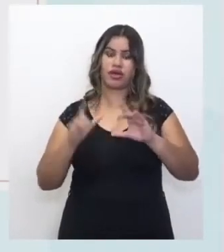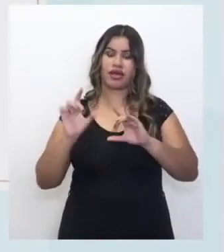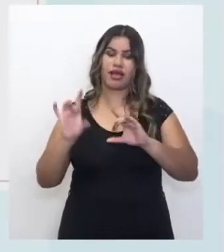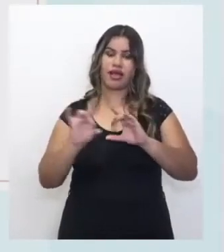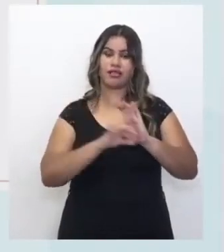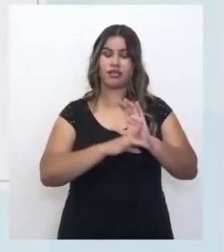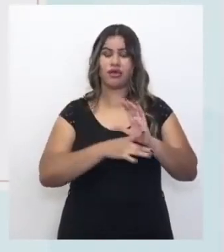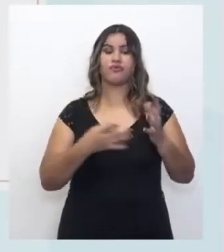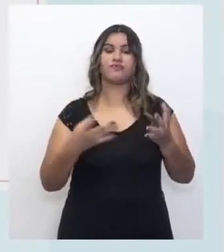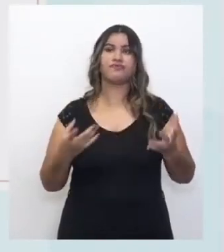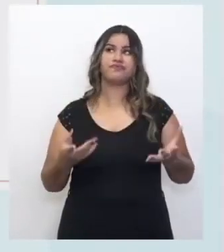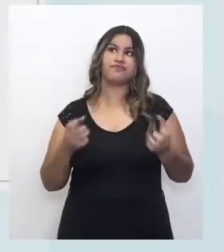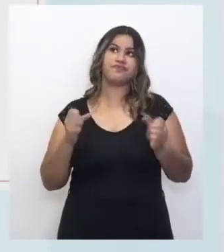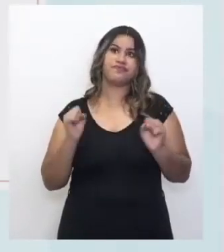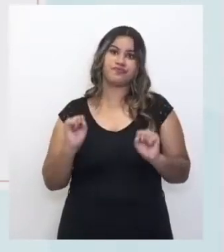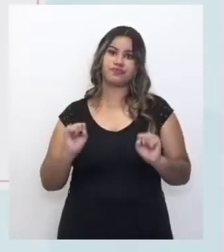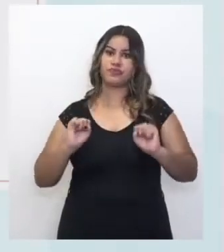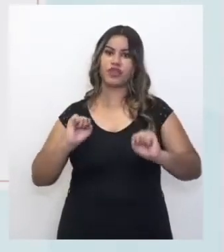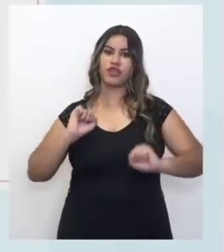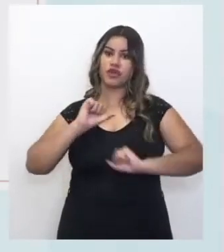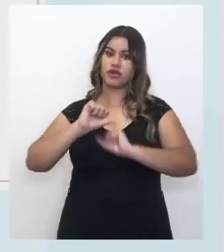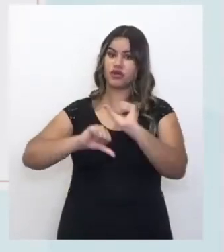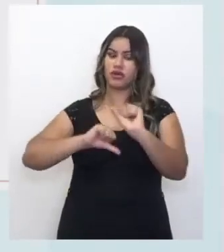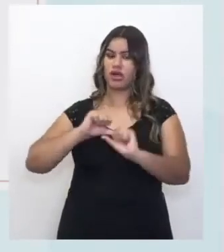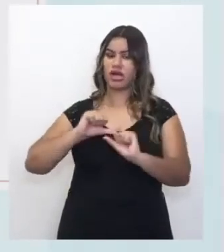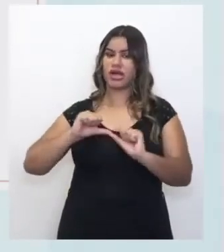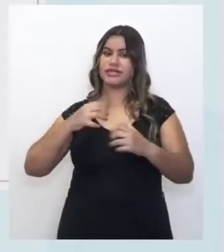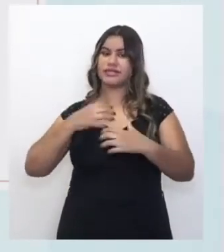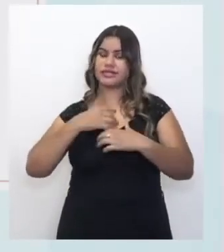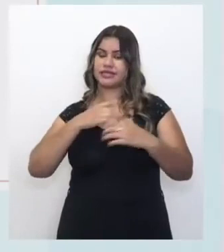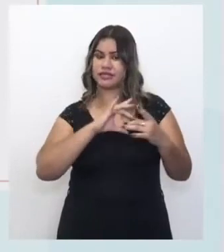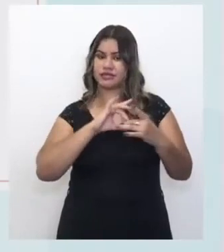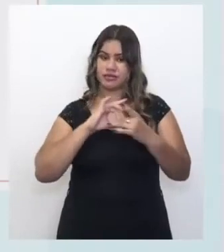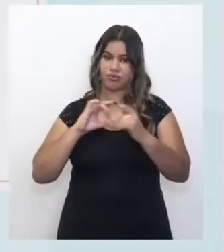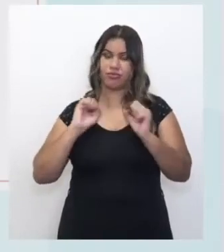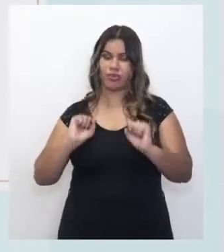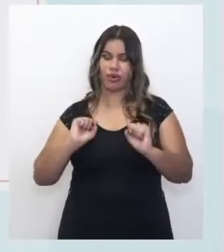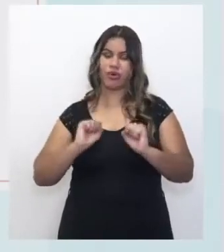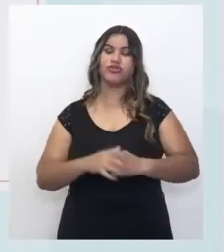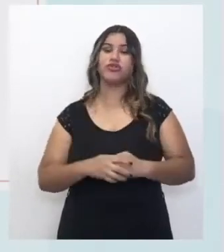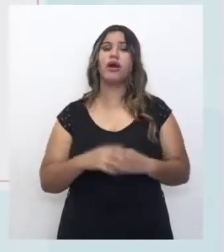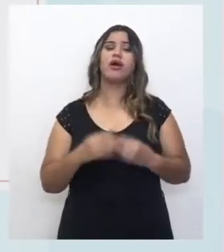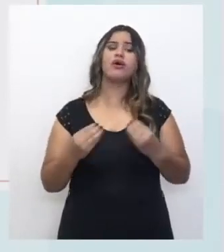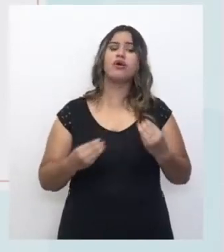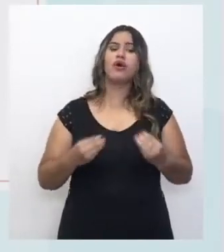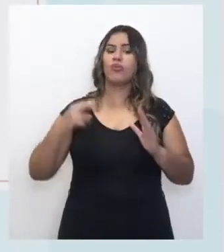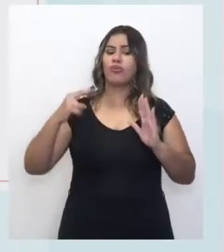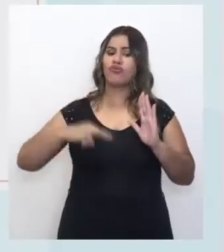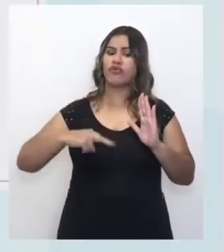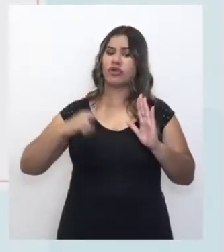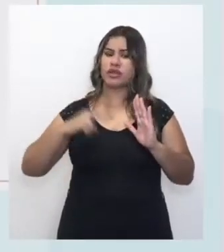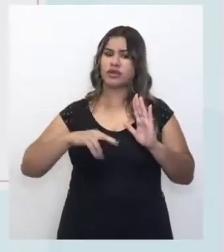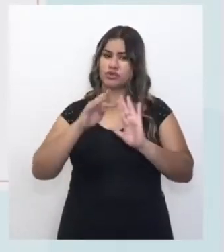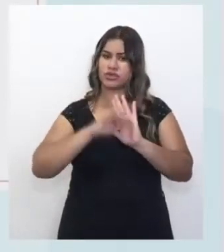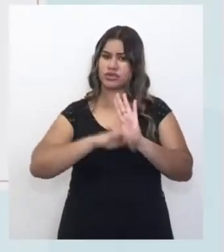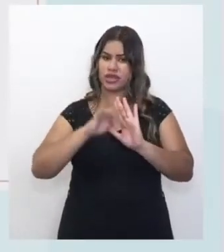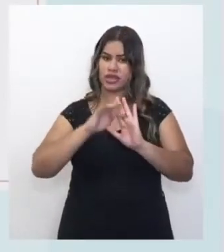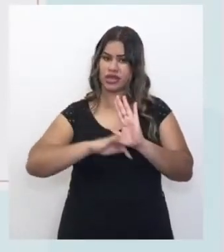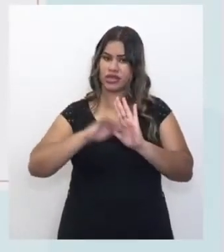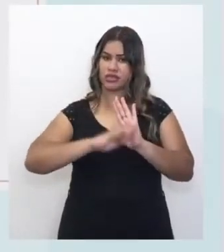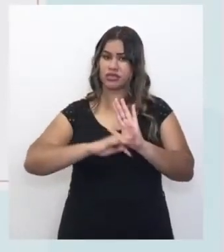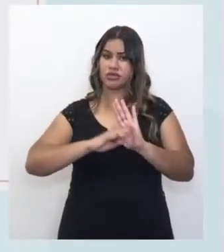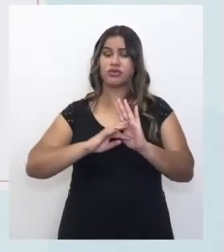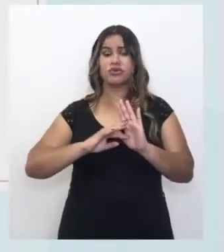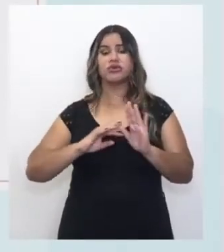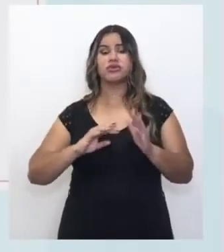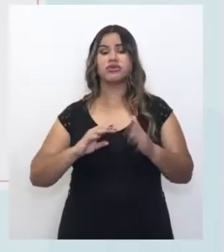podem transformar o sentido do texto, né? Então, eu vou ler o texto, eu vou pedir para Pro ler o texto 1 para mim, e